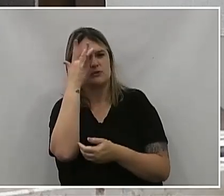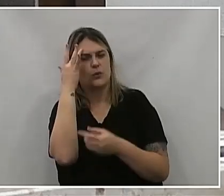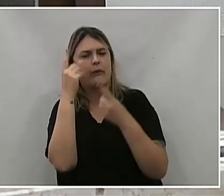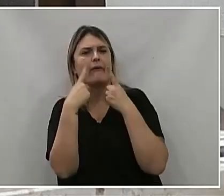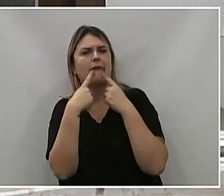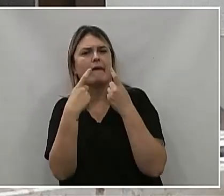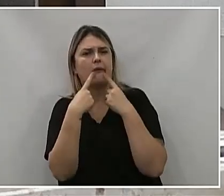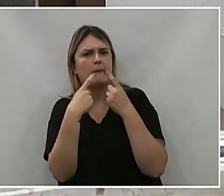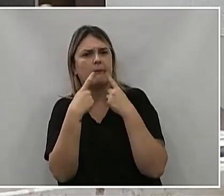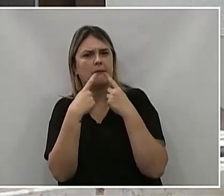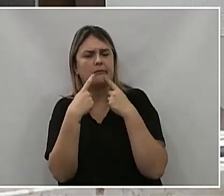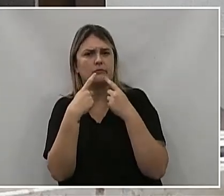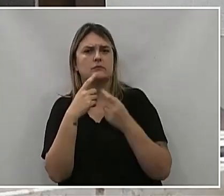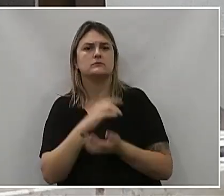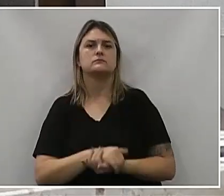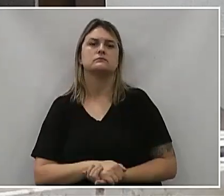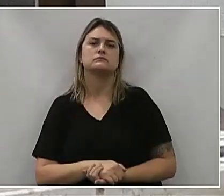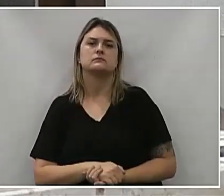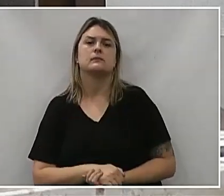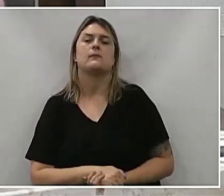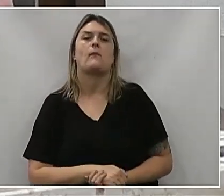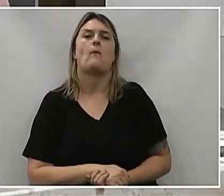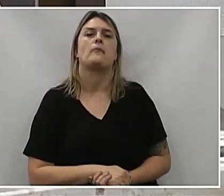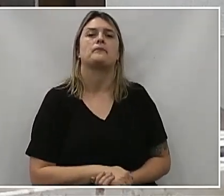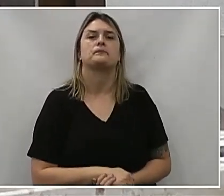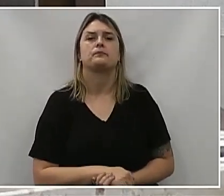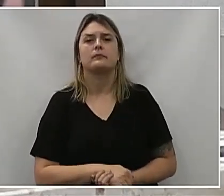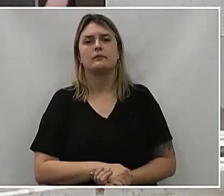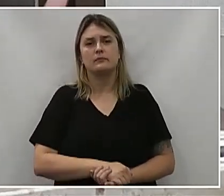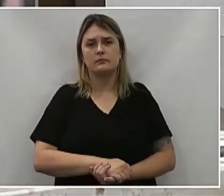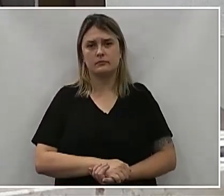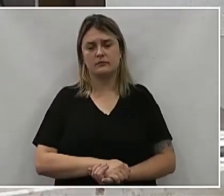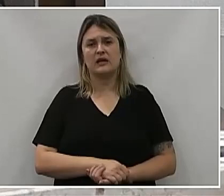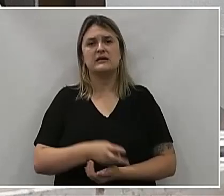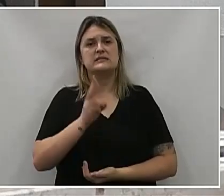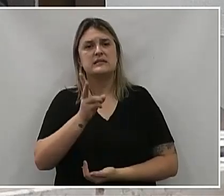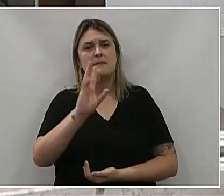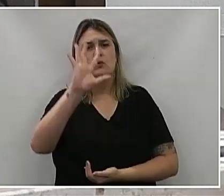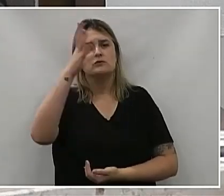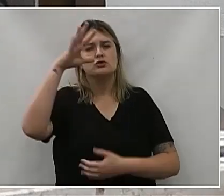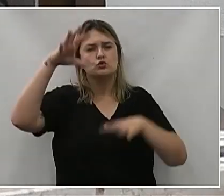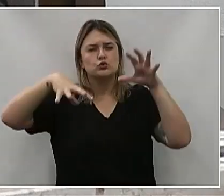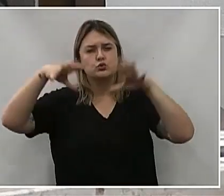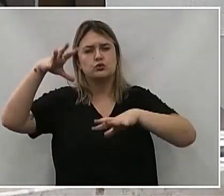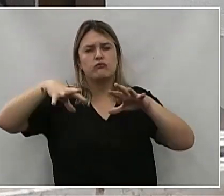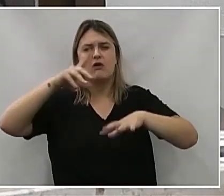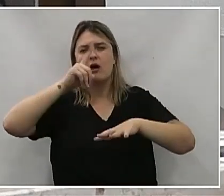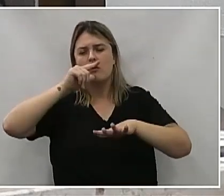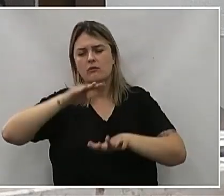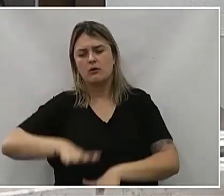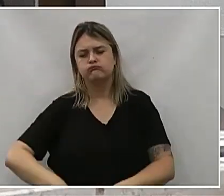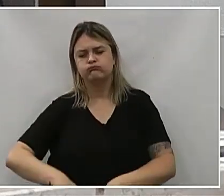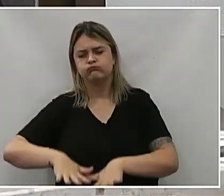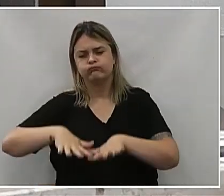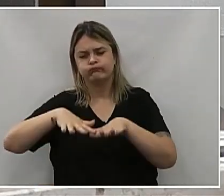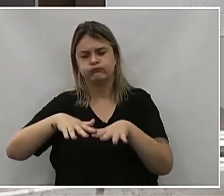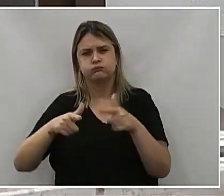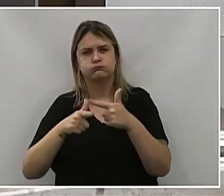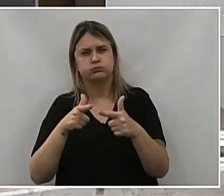tiveram, um determinado munícipe, toda enxurrada que tinha despesas